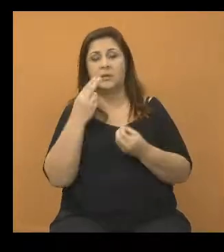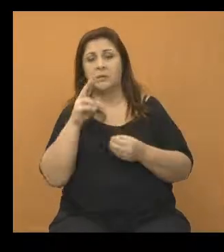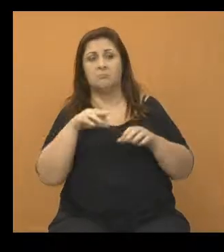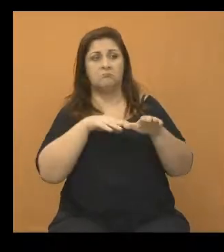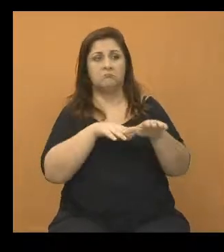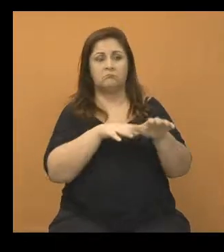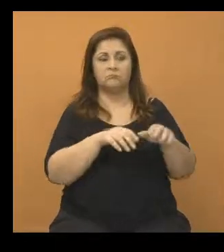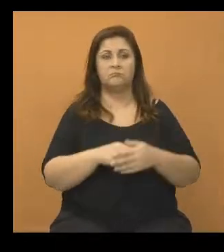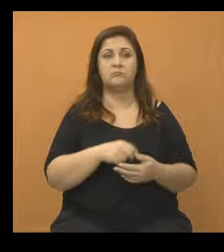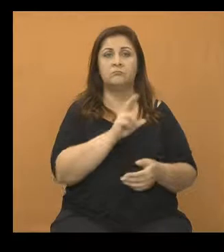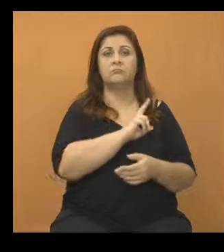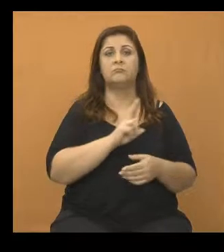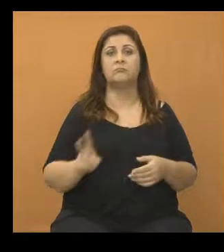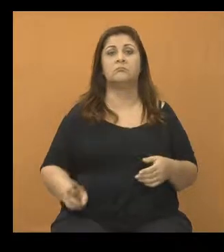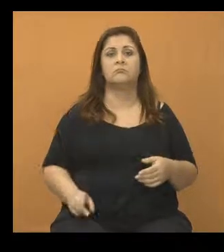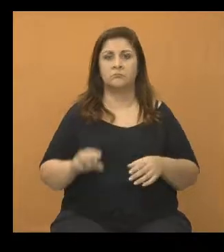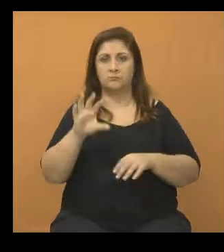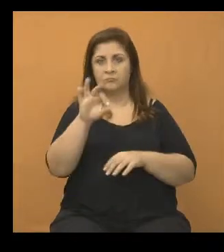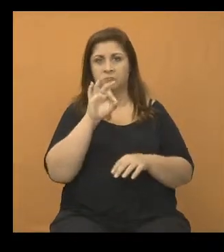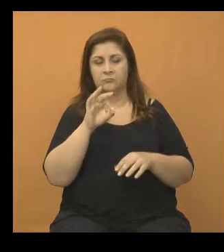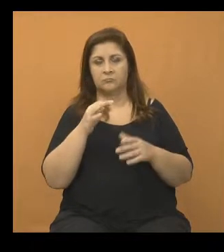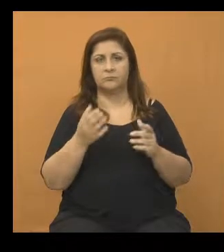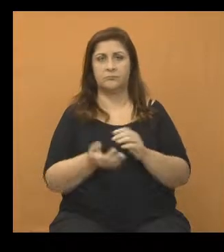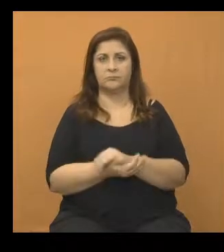vereadores ajudarão a definir.